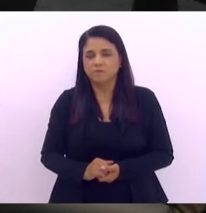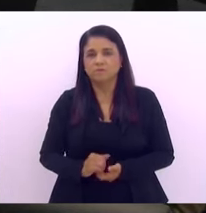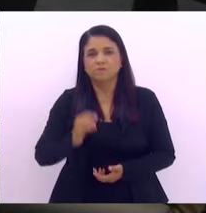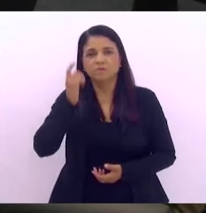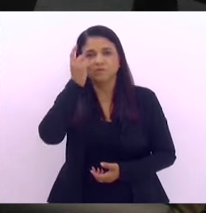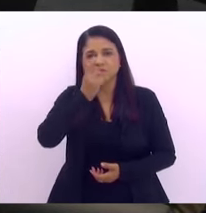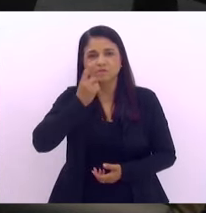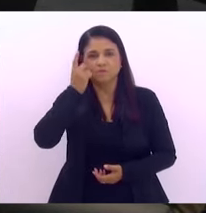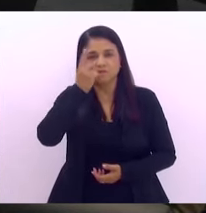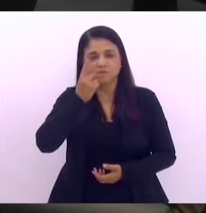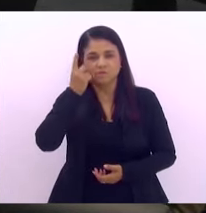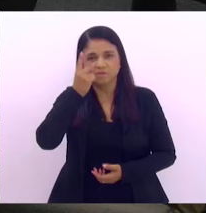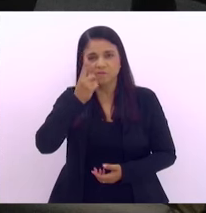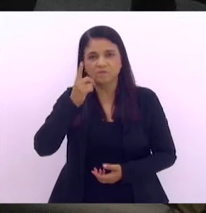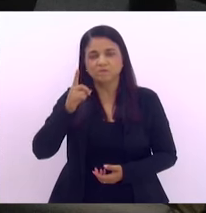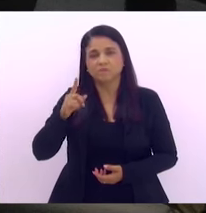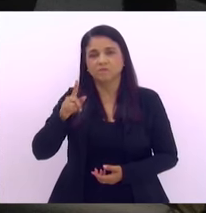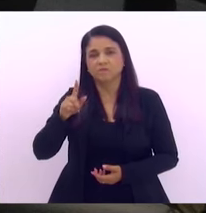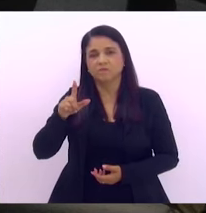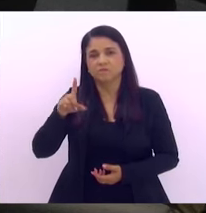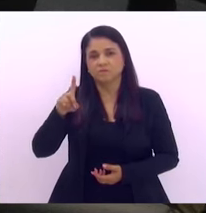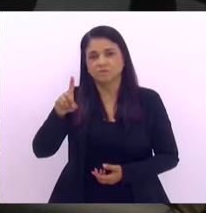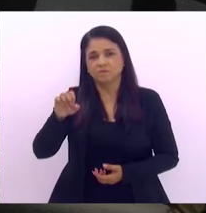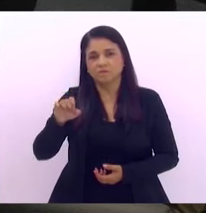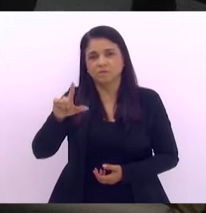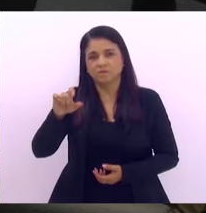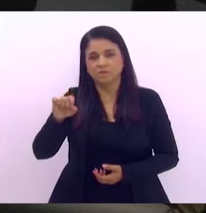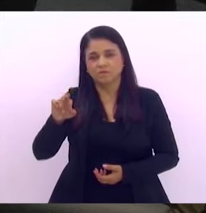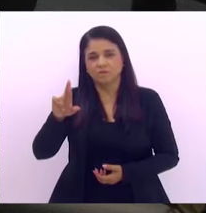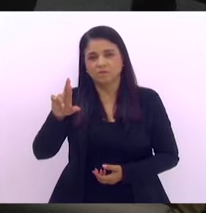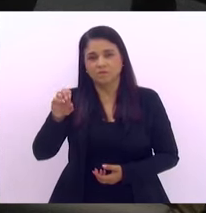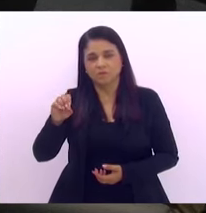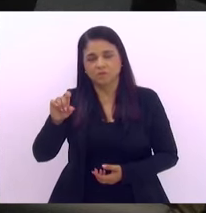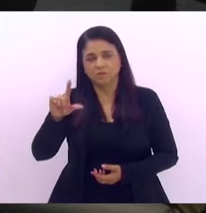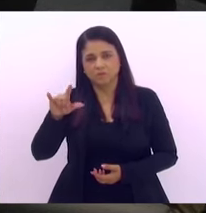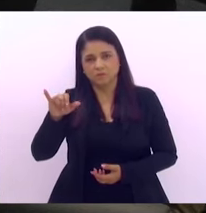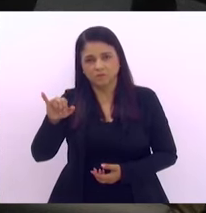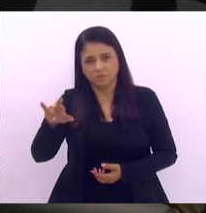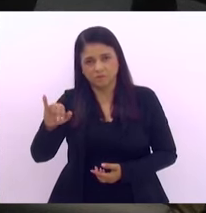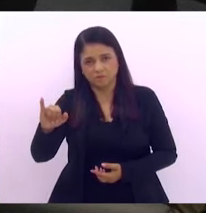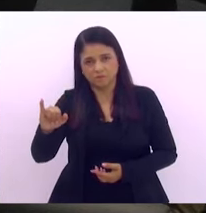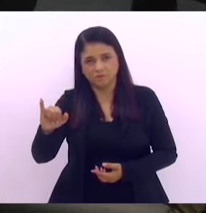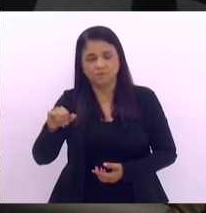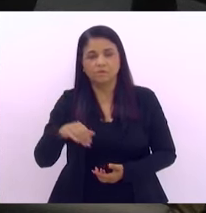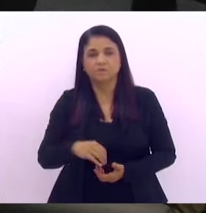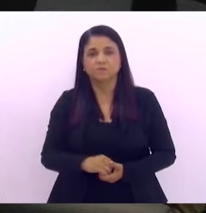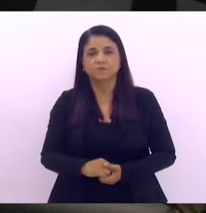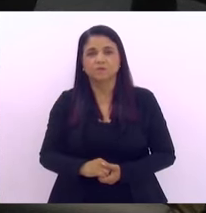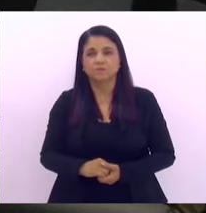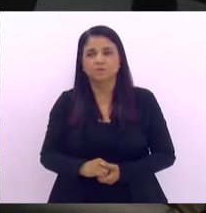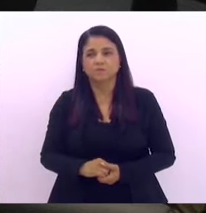Deputado Guilherme De Laroli. Aí, saiu. Saiu.